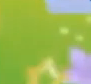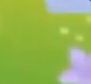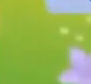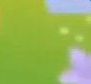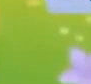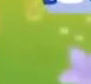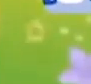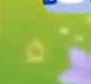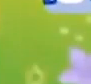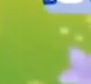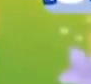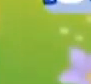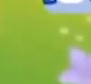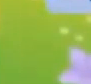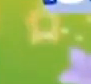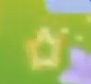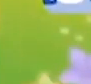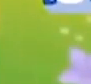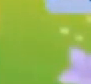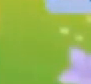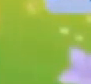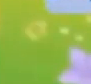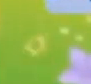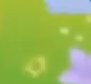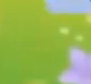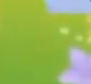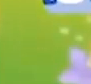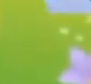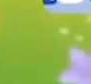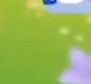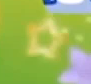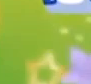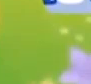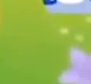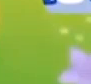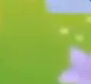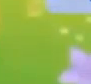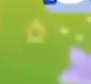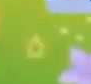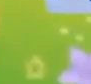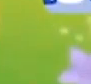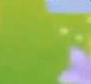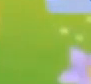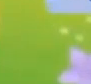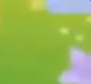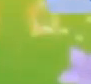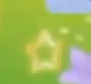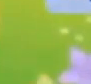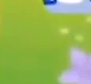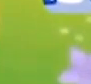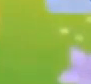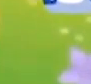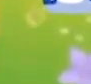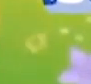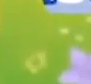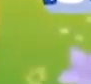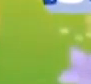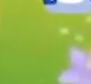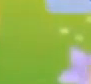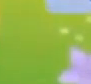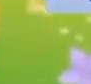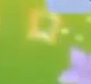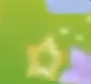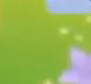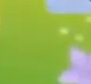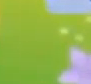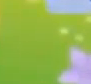roda pela cidade. A porta do ônibus abre e fecha, abre e fecha, abre e fecha.